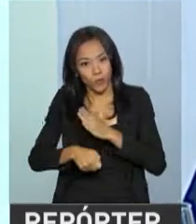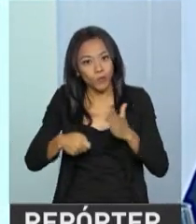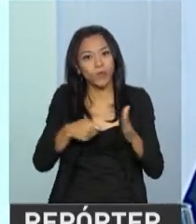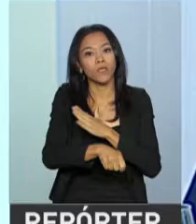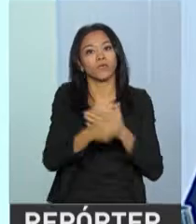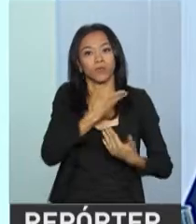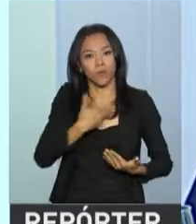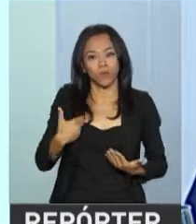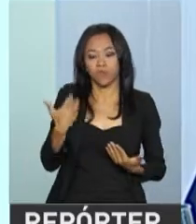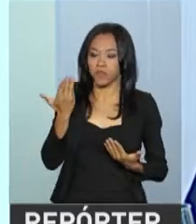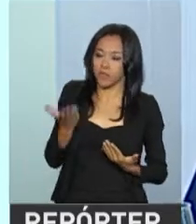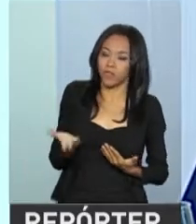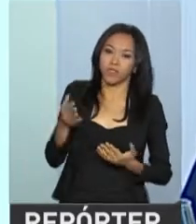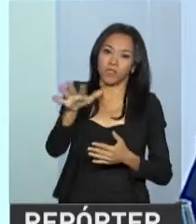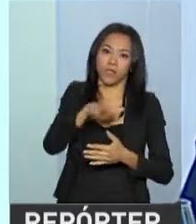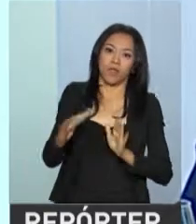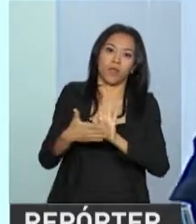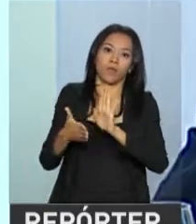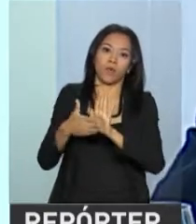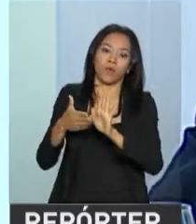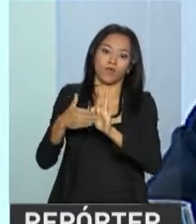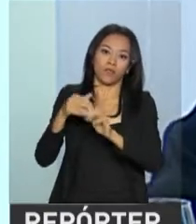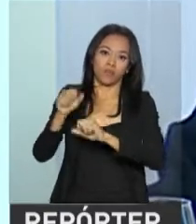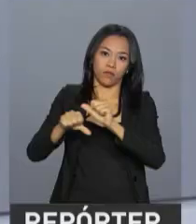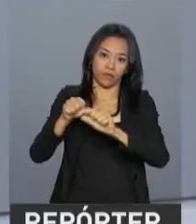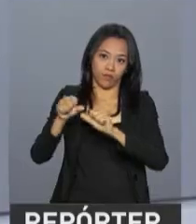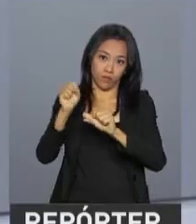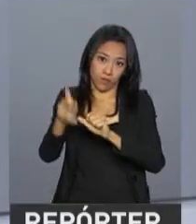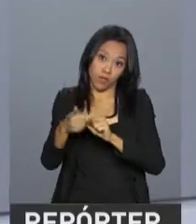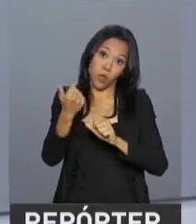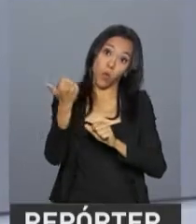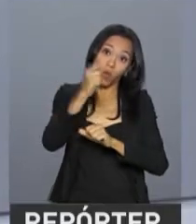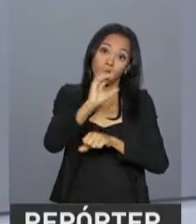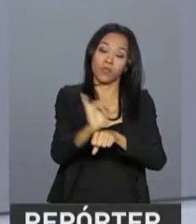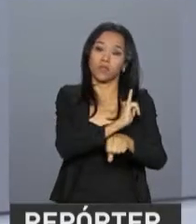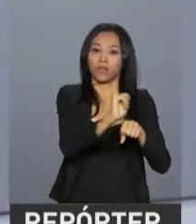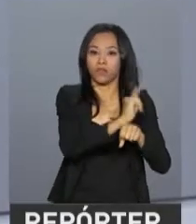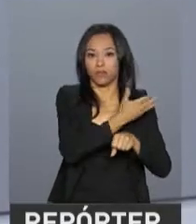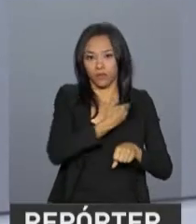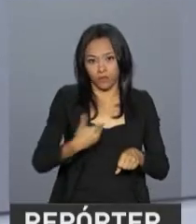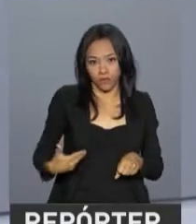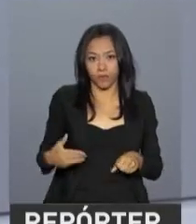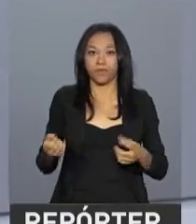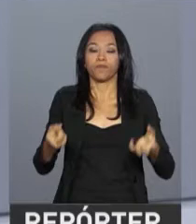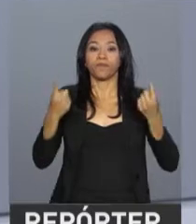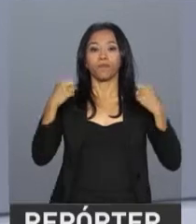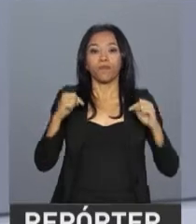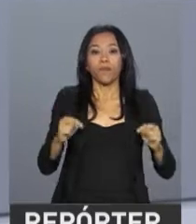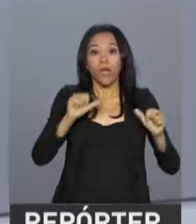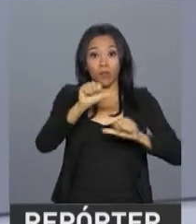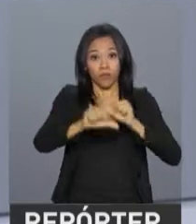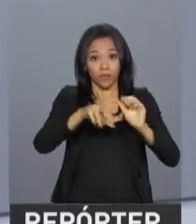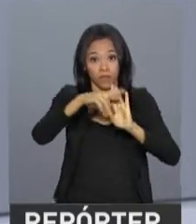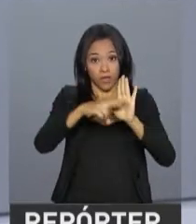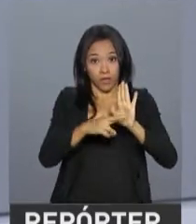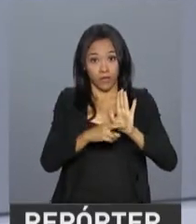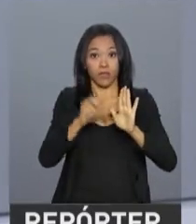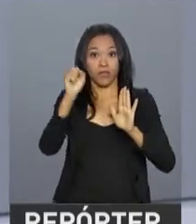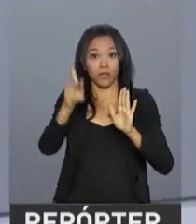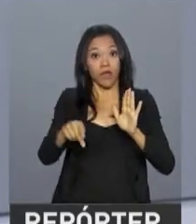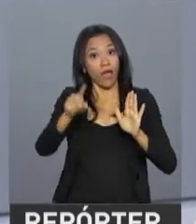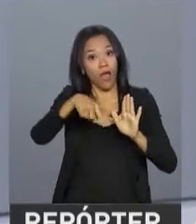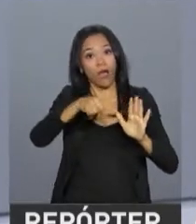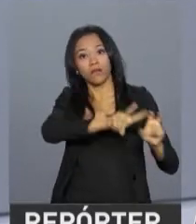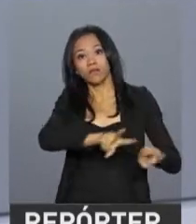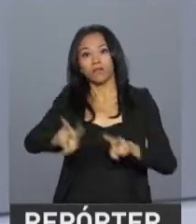seja na Previdência ou seja em outros atos de governo. E a reforma da Previdência, como a gente viu, também foi tema da conversa